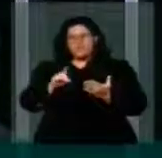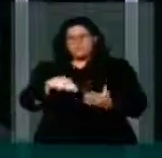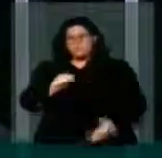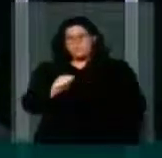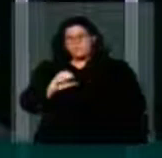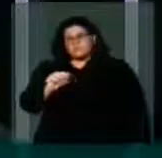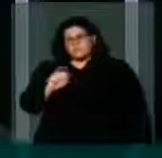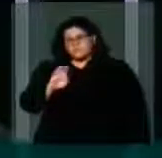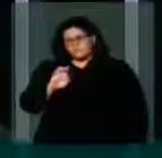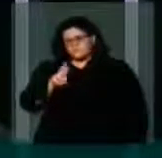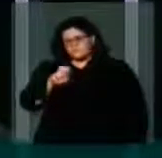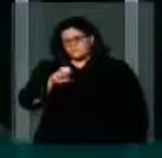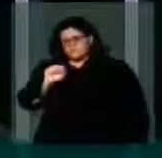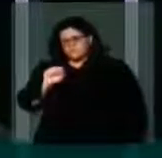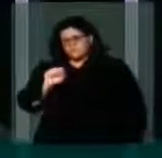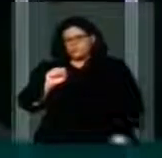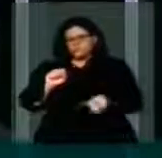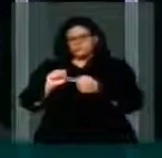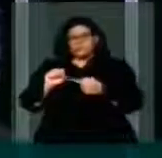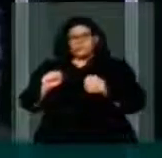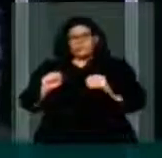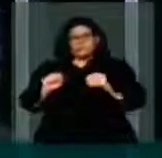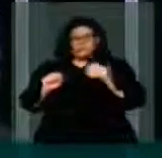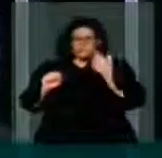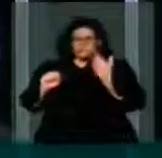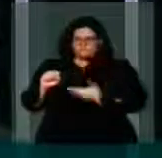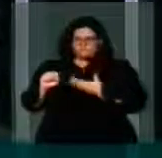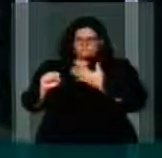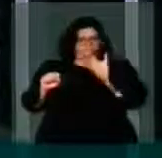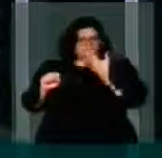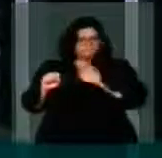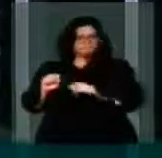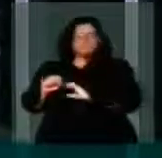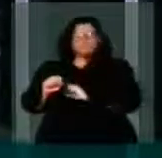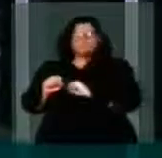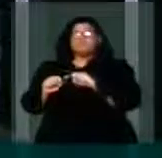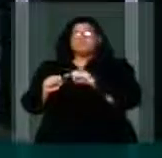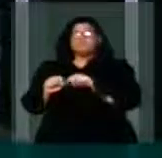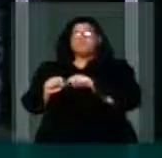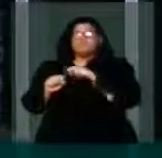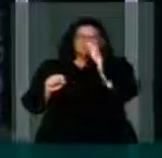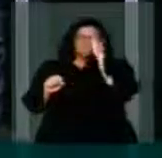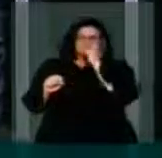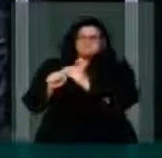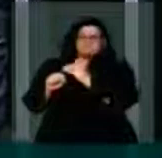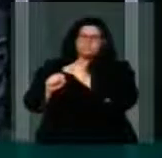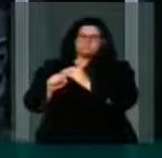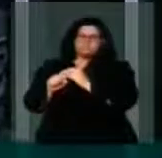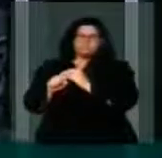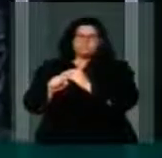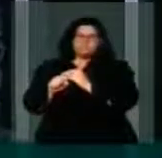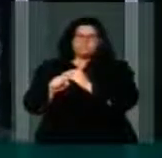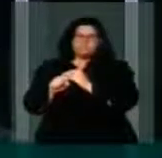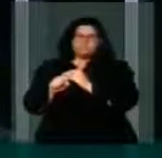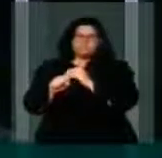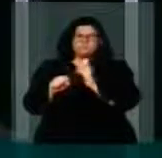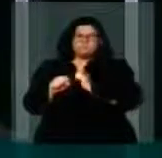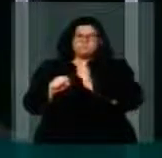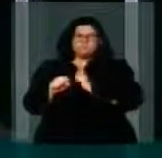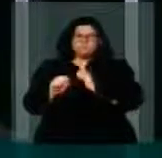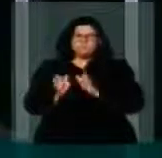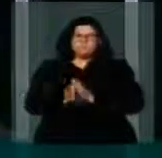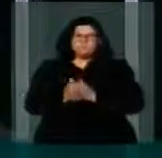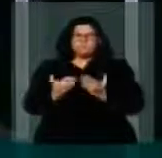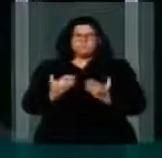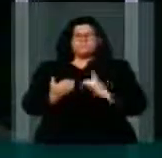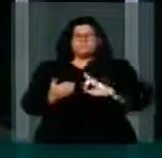versículo 43. Palavra que eu honro e que essa casa honra, tendo a palavra de Deus aqui sobre a mesa da